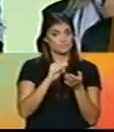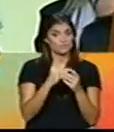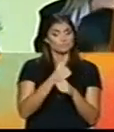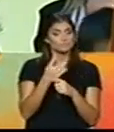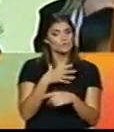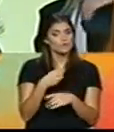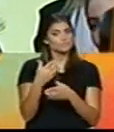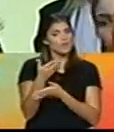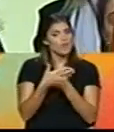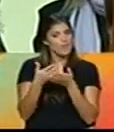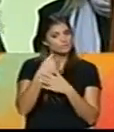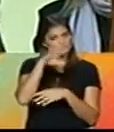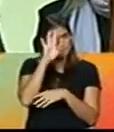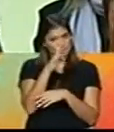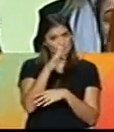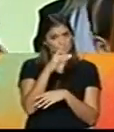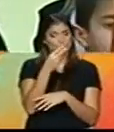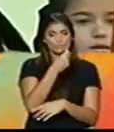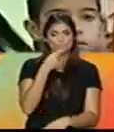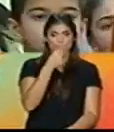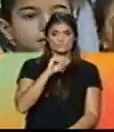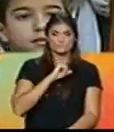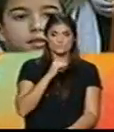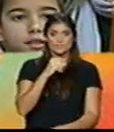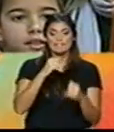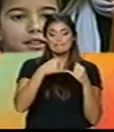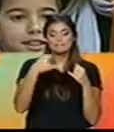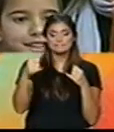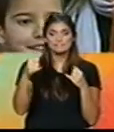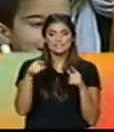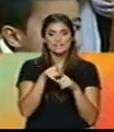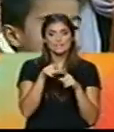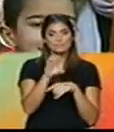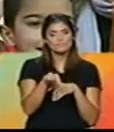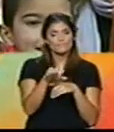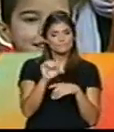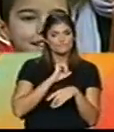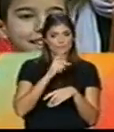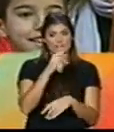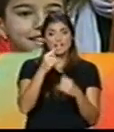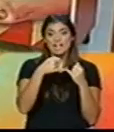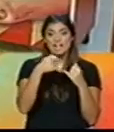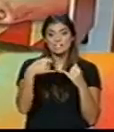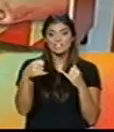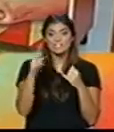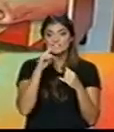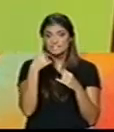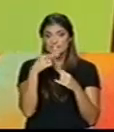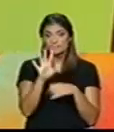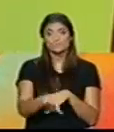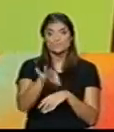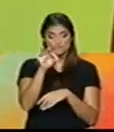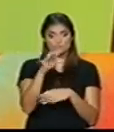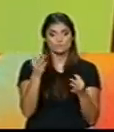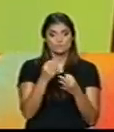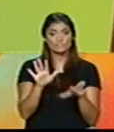gosto de partilhar os meus saberes, os meus sabores, e a Alteria tem um toquezinho meu. É a Alteria, então, o doce escolhido, não é? Foi.